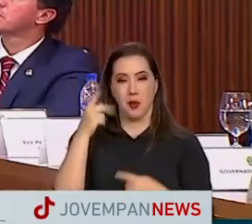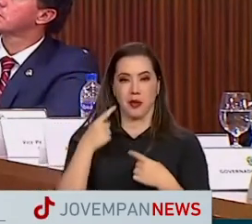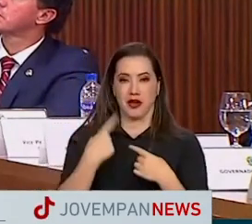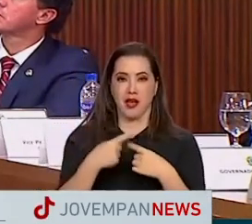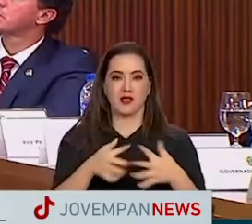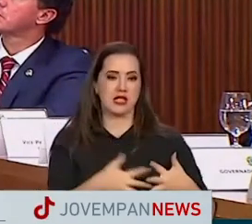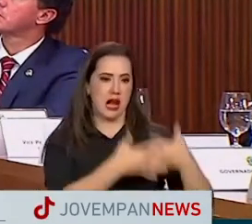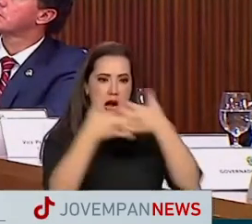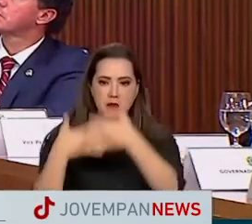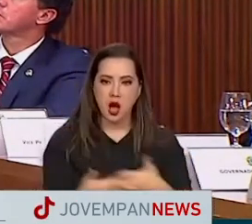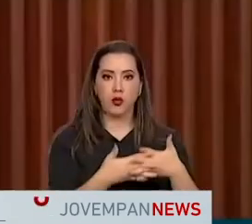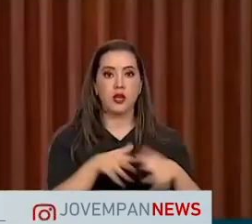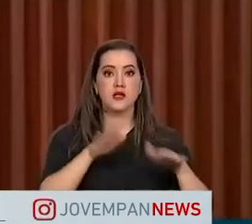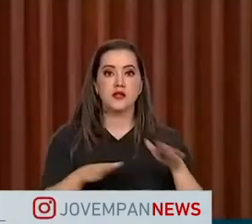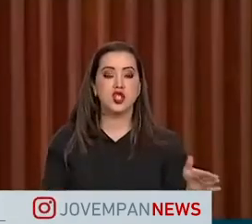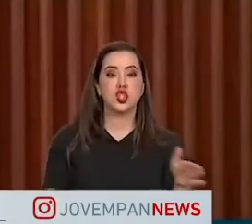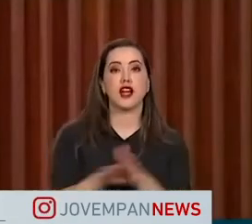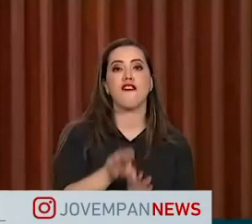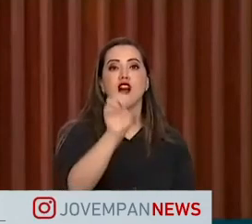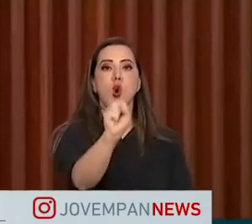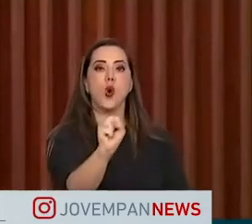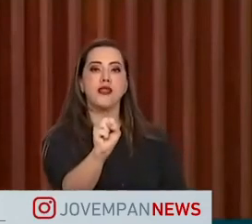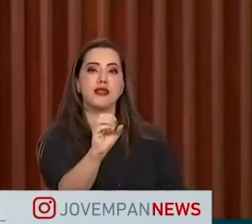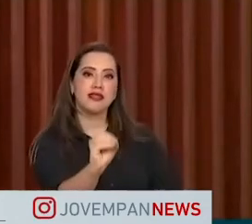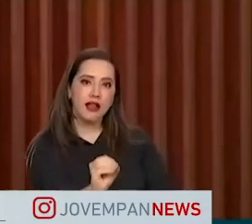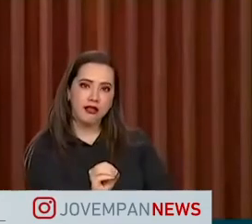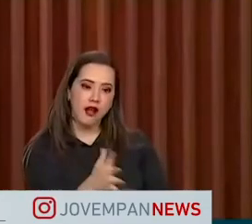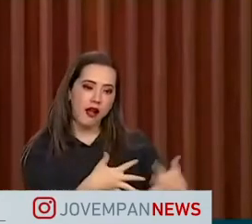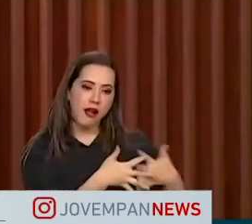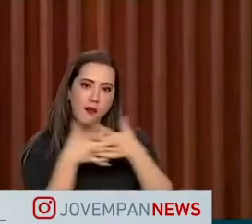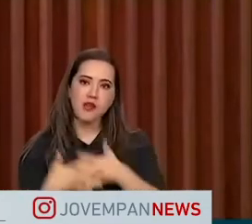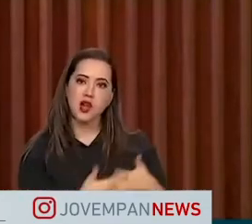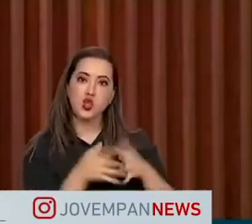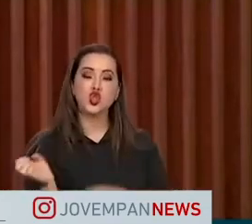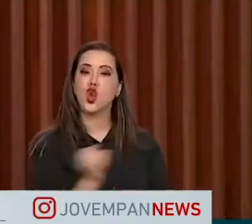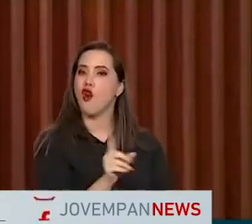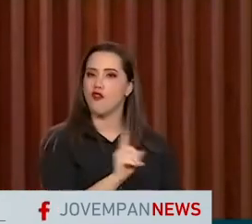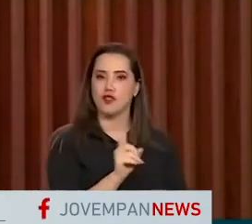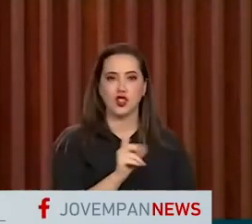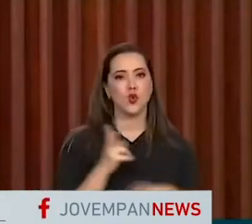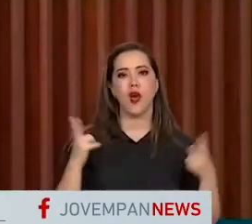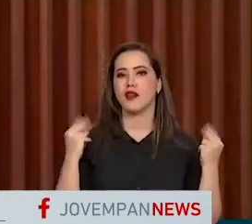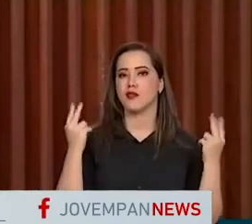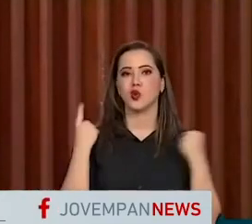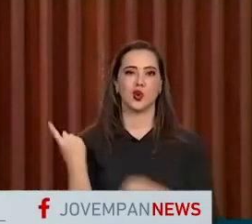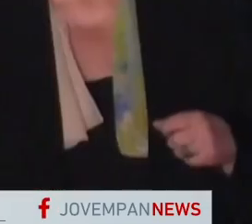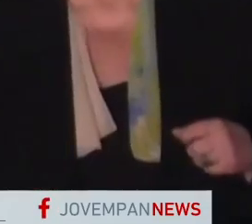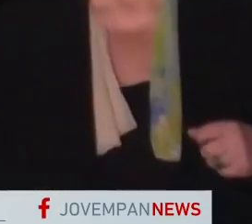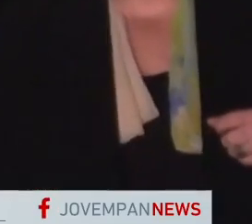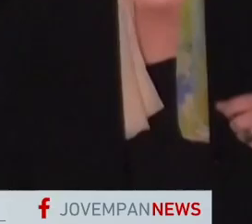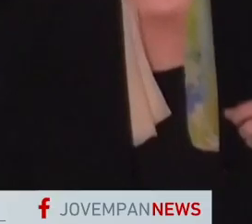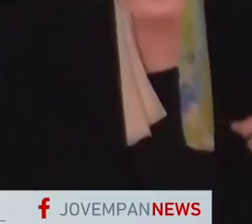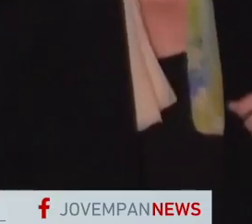vezes chegavam 80 caminhões desses novos e não era motorista autônomo. Certamente era dono de empresa de caminhão.